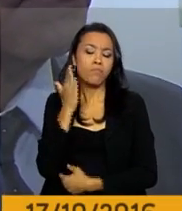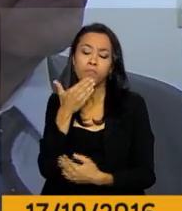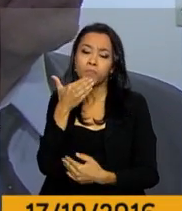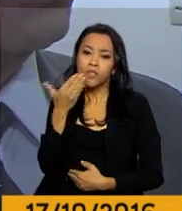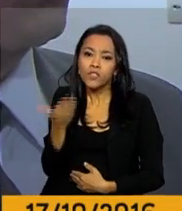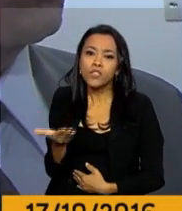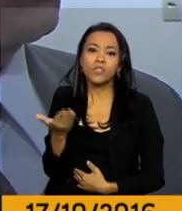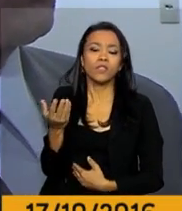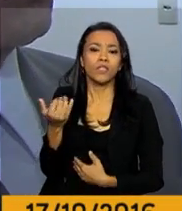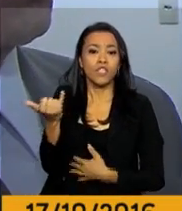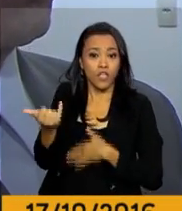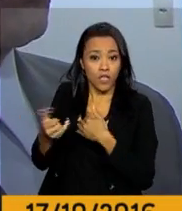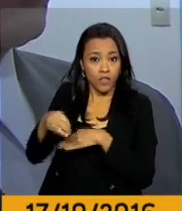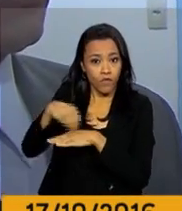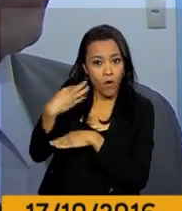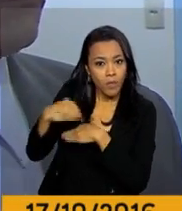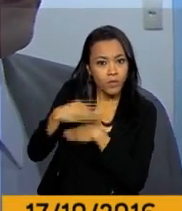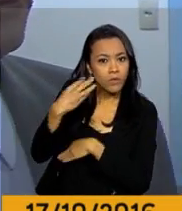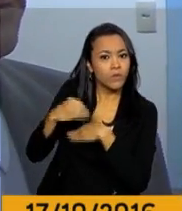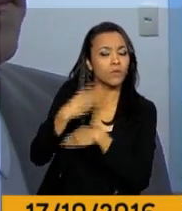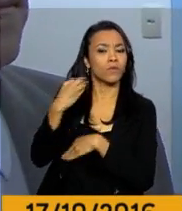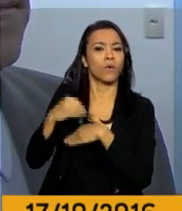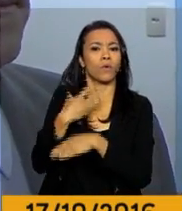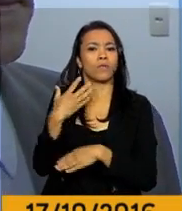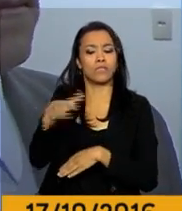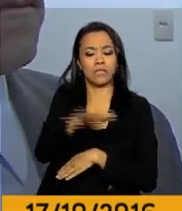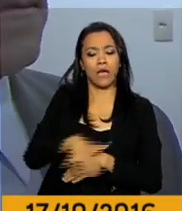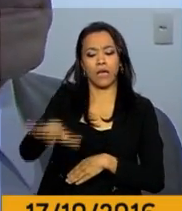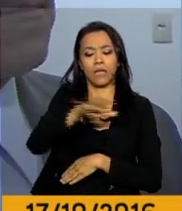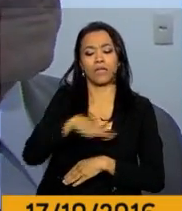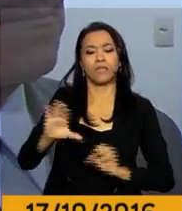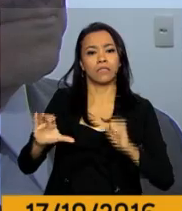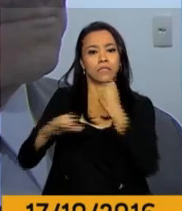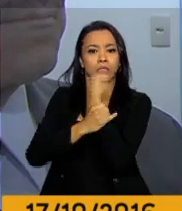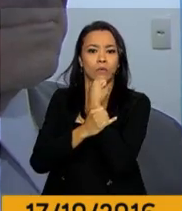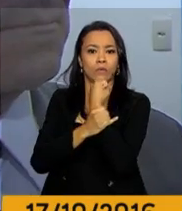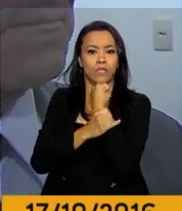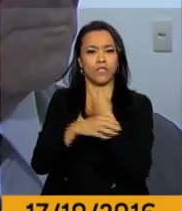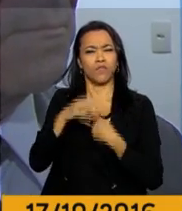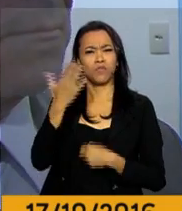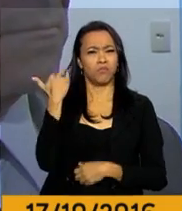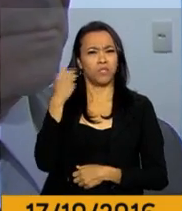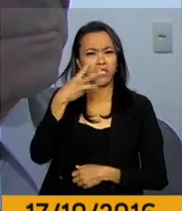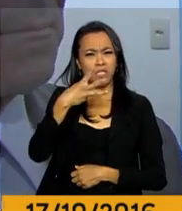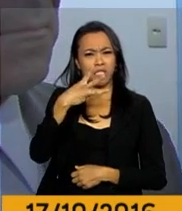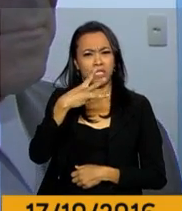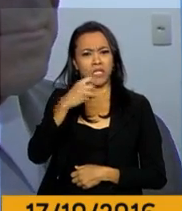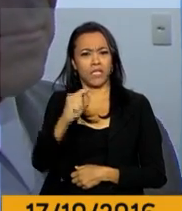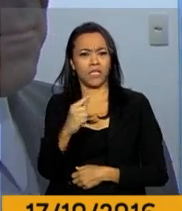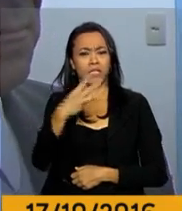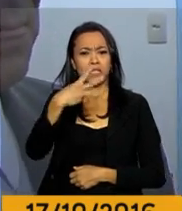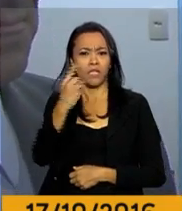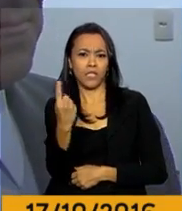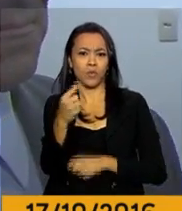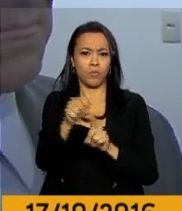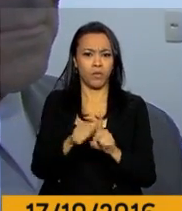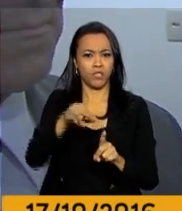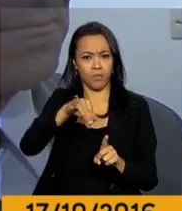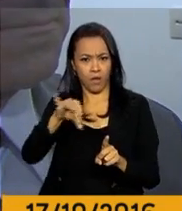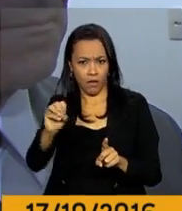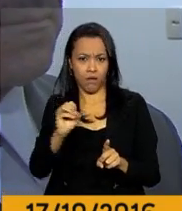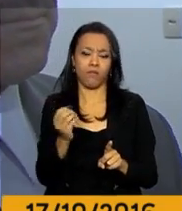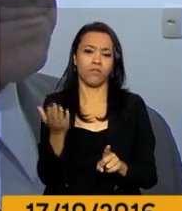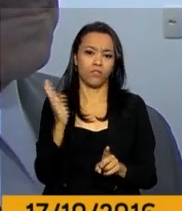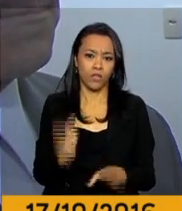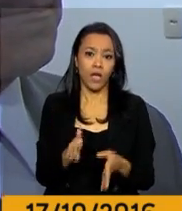primeira reunião com todos os secretários de Segurança Pública, que foi dia 31 de maio, inclusive com a presença do presidente Michel Temer. A partir